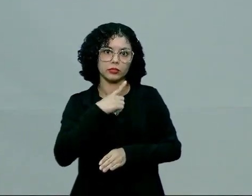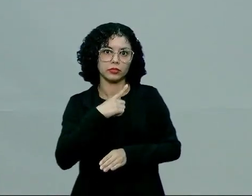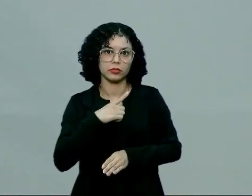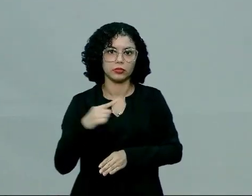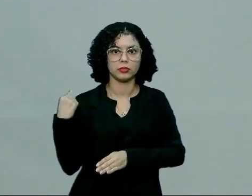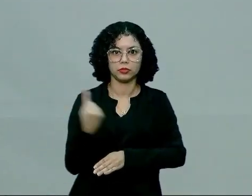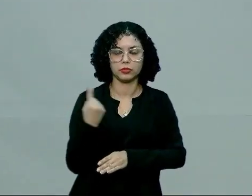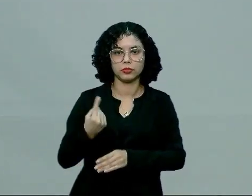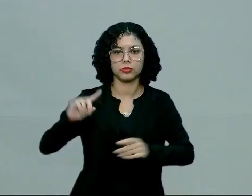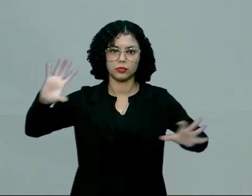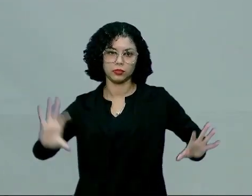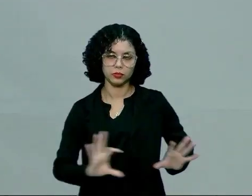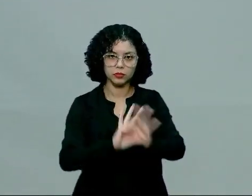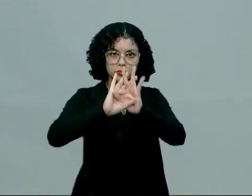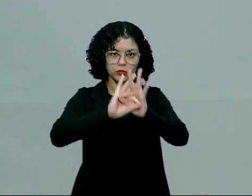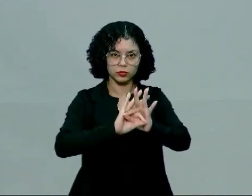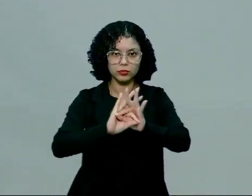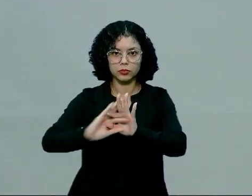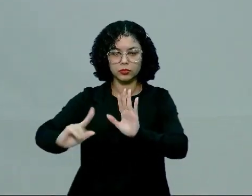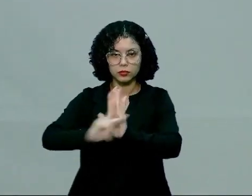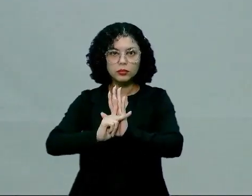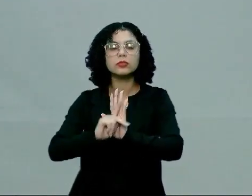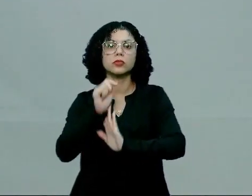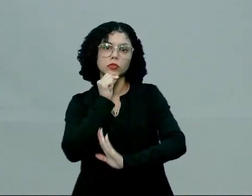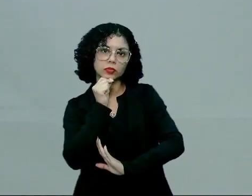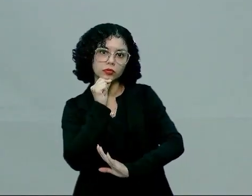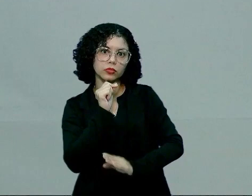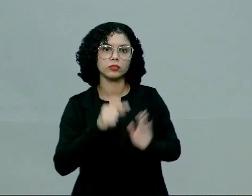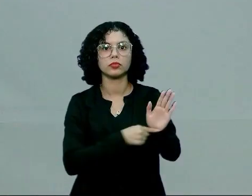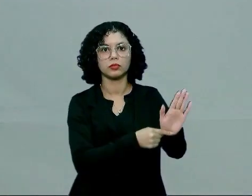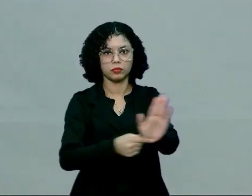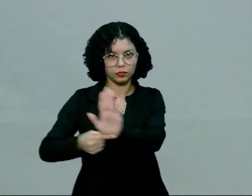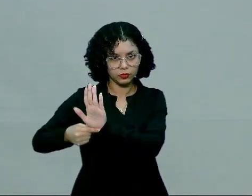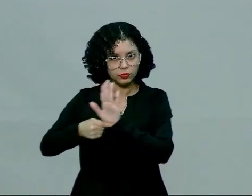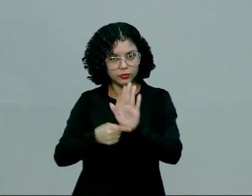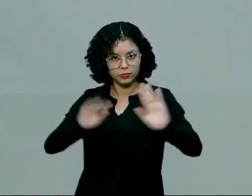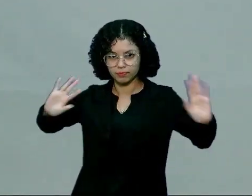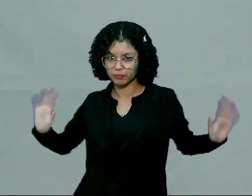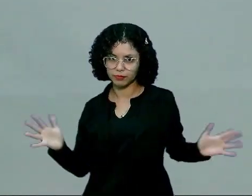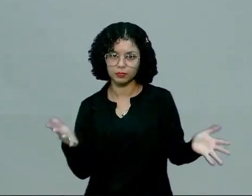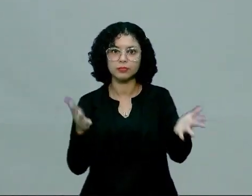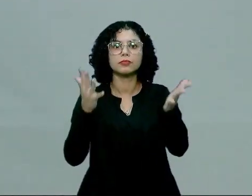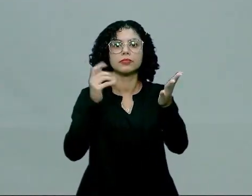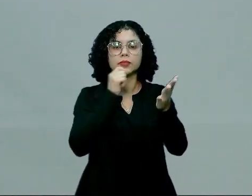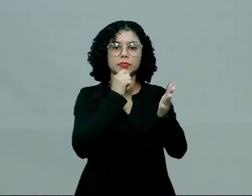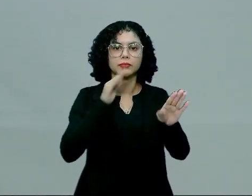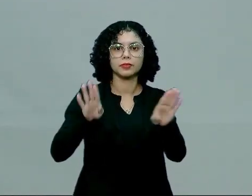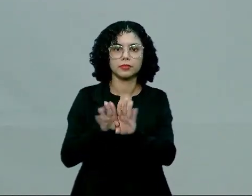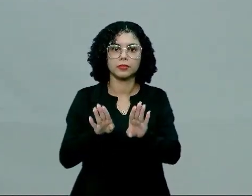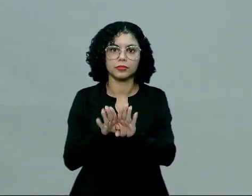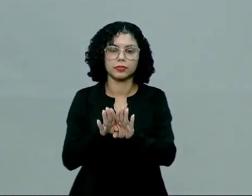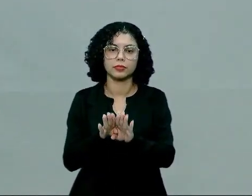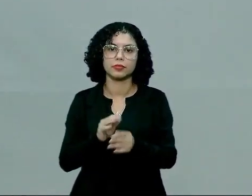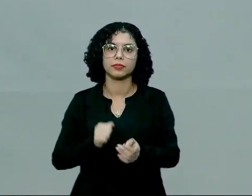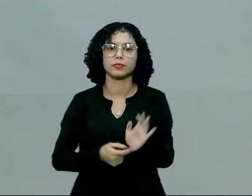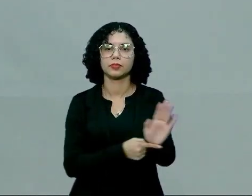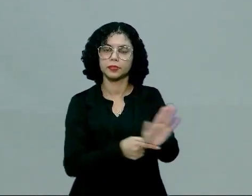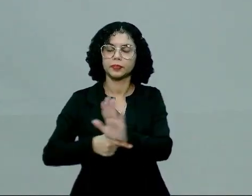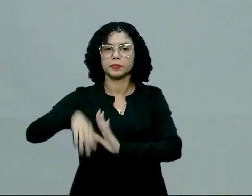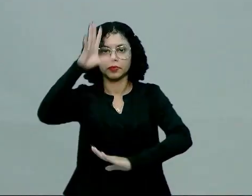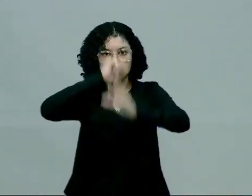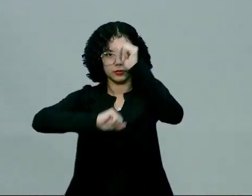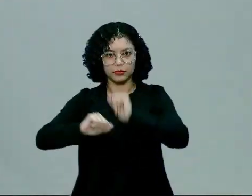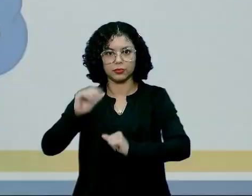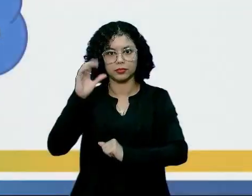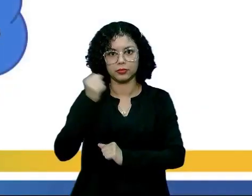indivíduo com a interação do meio e esse meio é que vai propagar vai estimular vai inserir aprendizados e